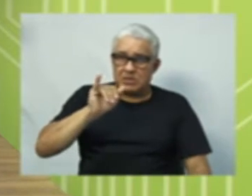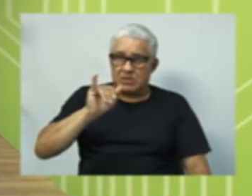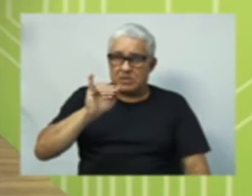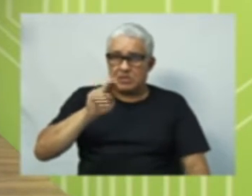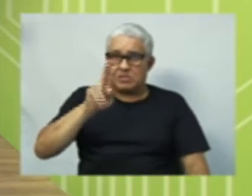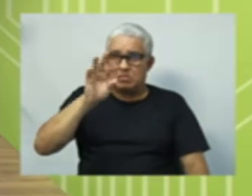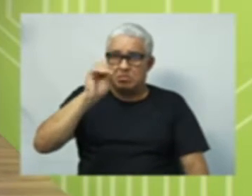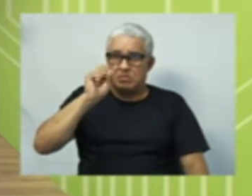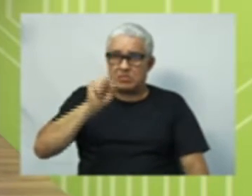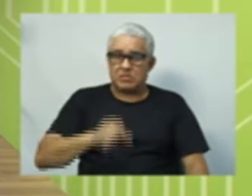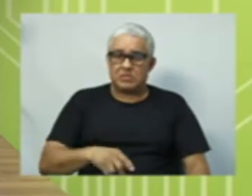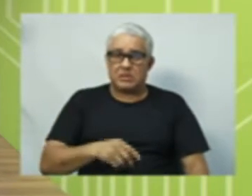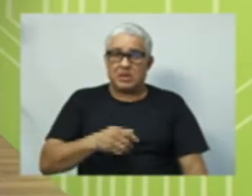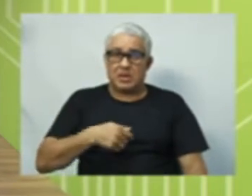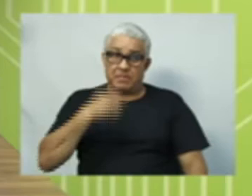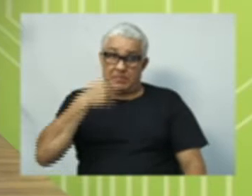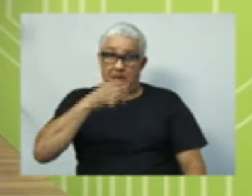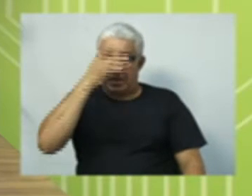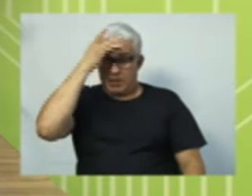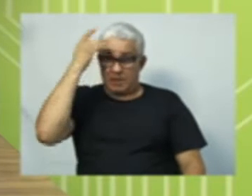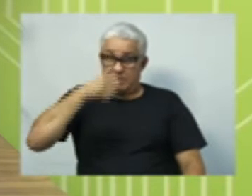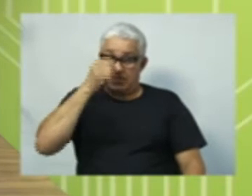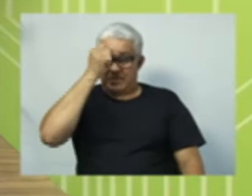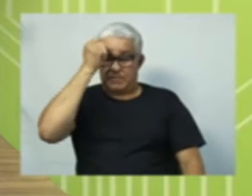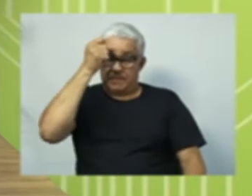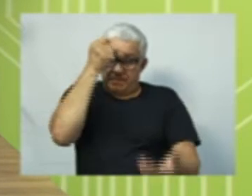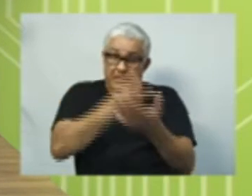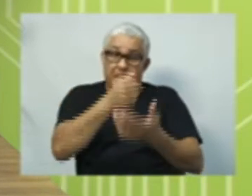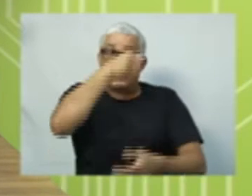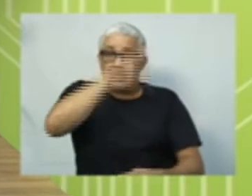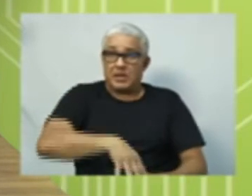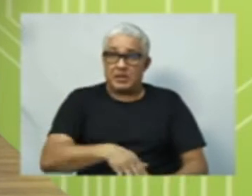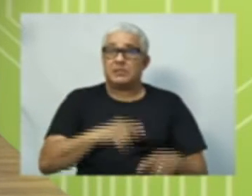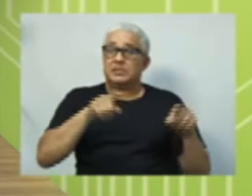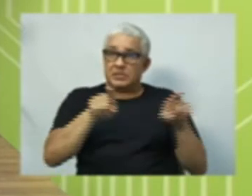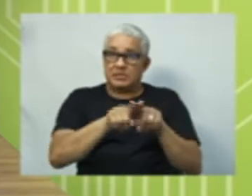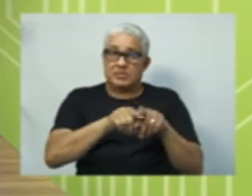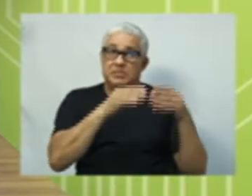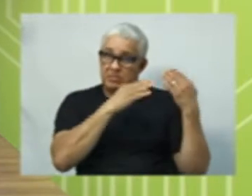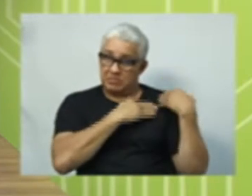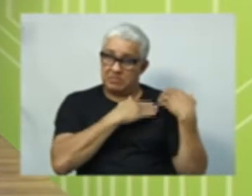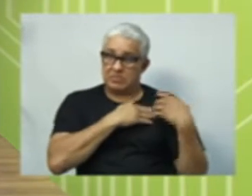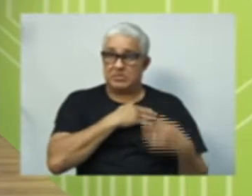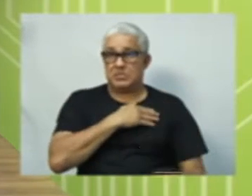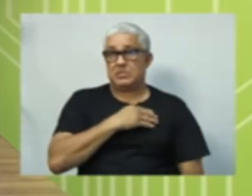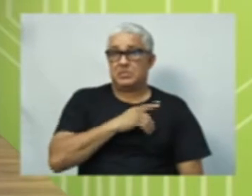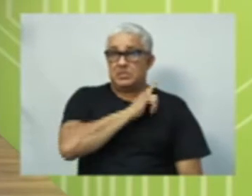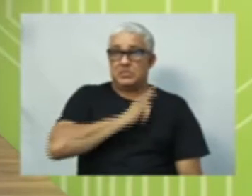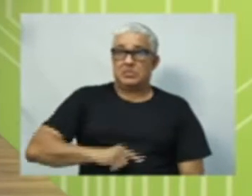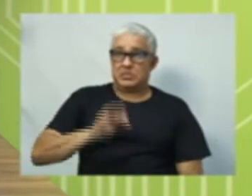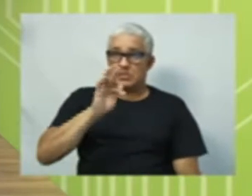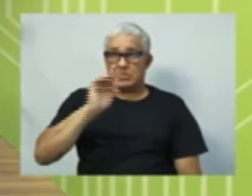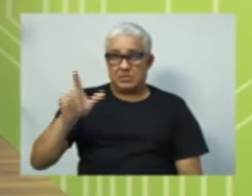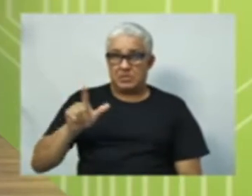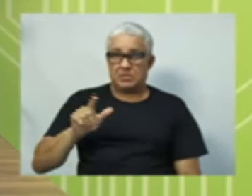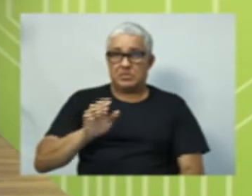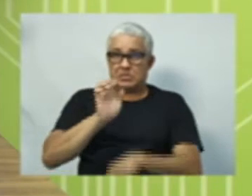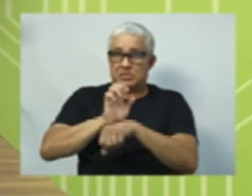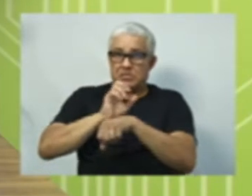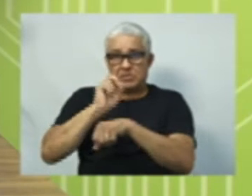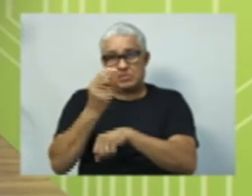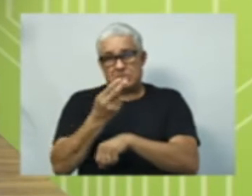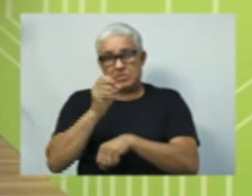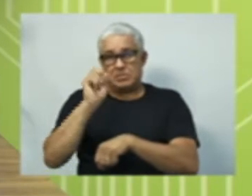para quem deverá pagar esses tributos e quem são sua responsabilidade. Se é um governo federal, se é um governo estadual, um